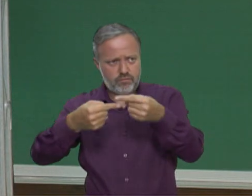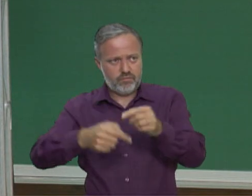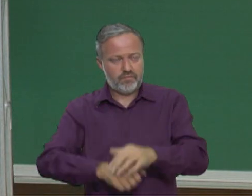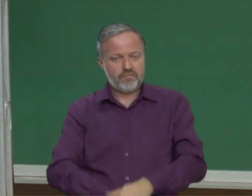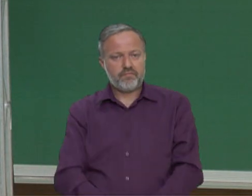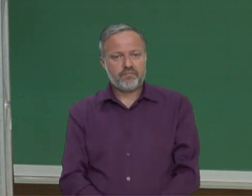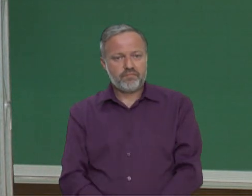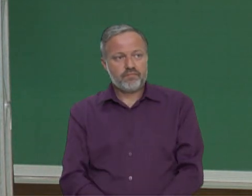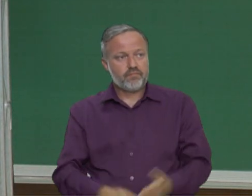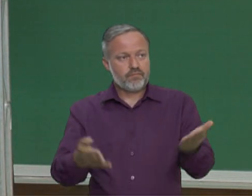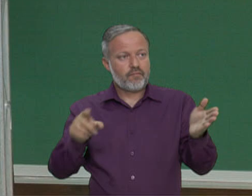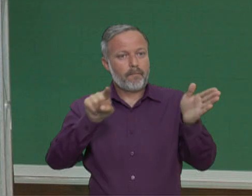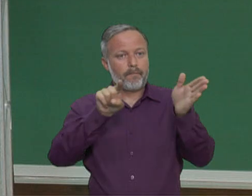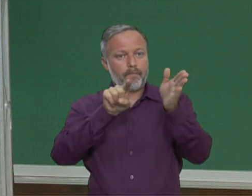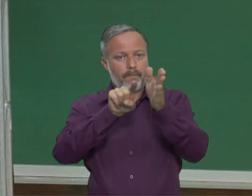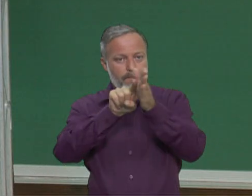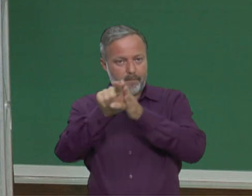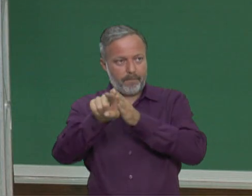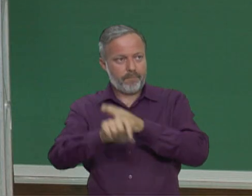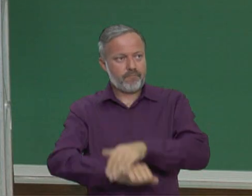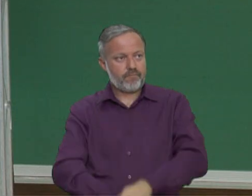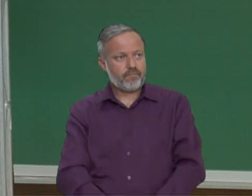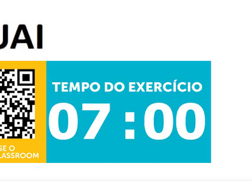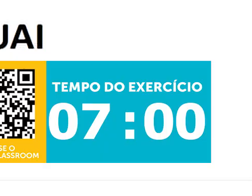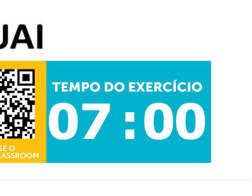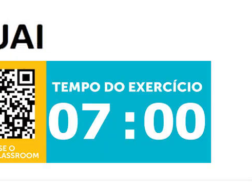Quiz, bem rapidinho aí para vocês responderem. Vamos lá?